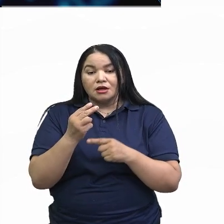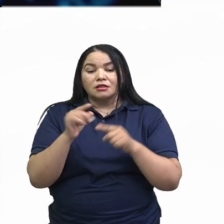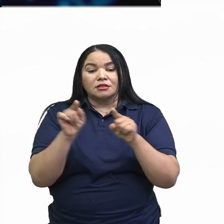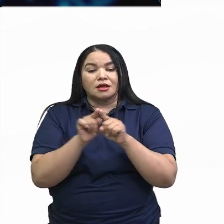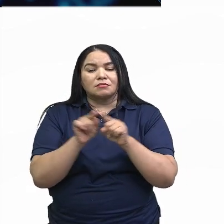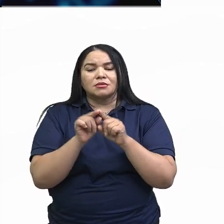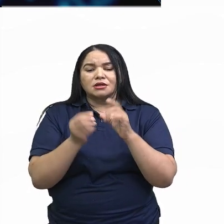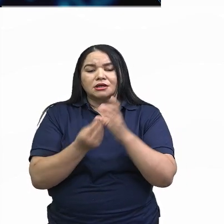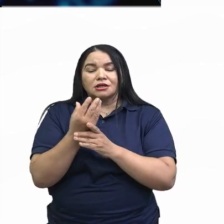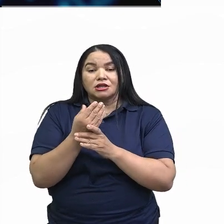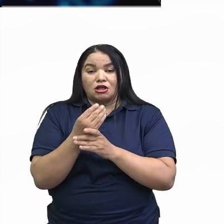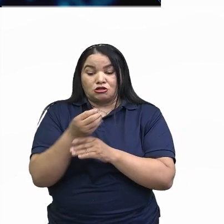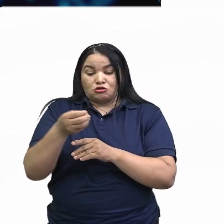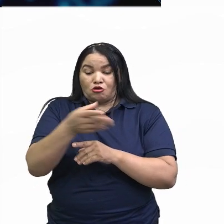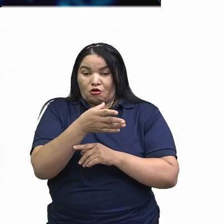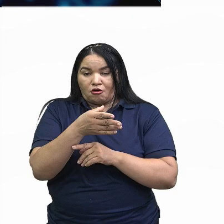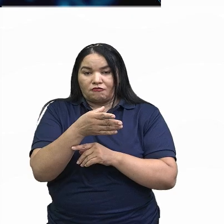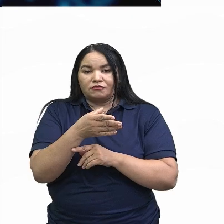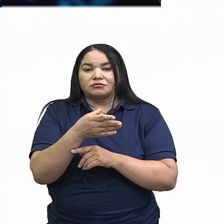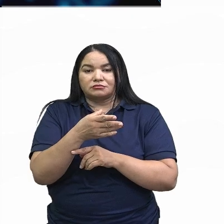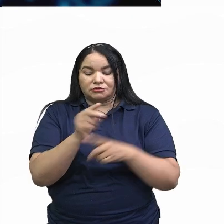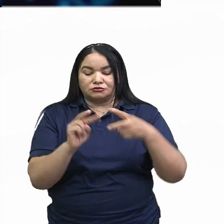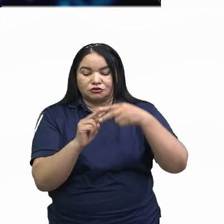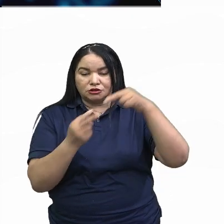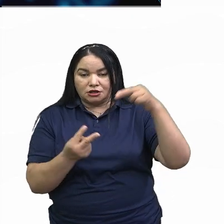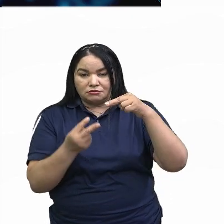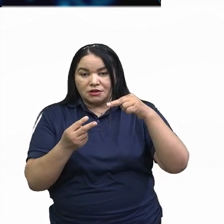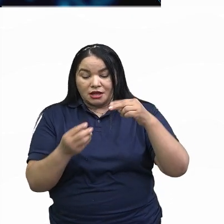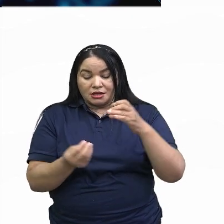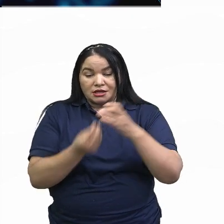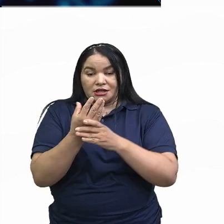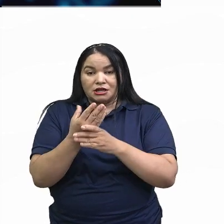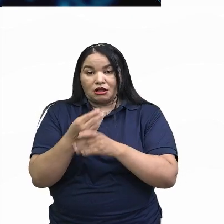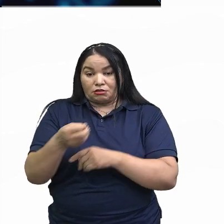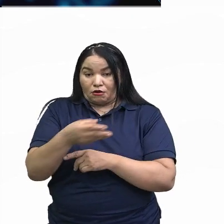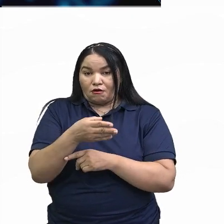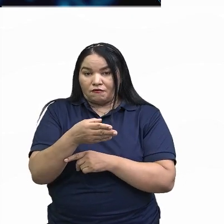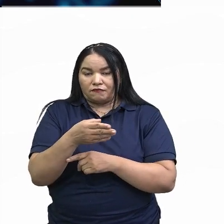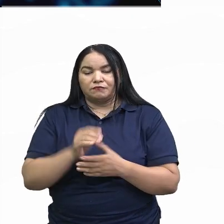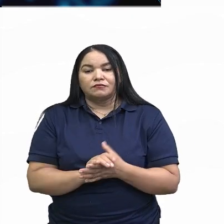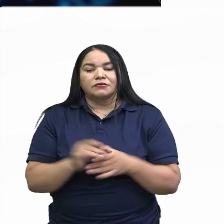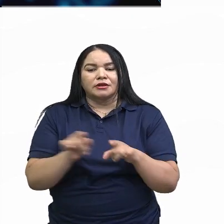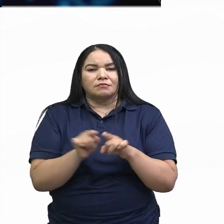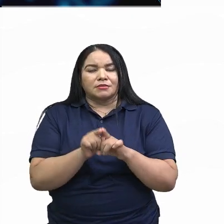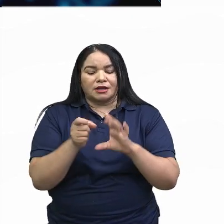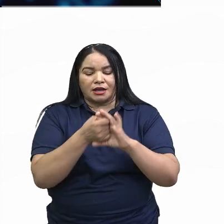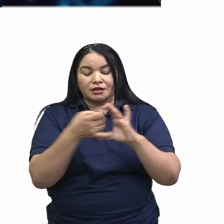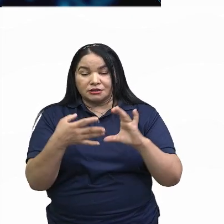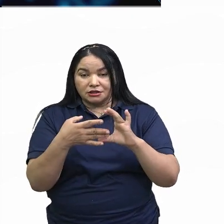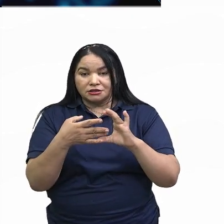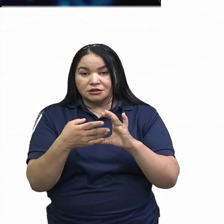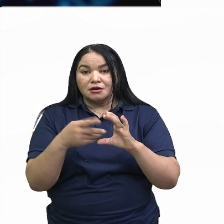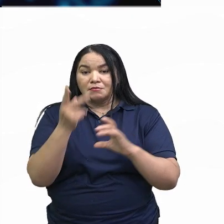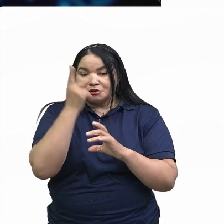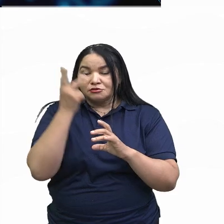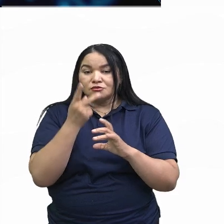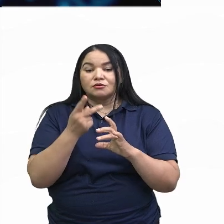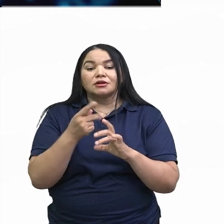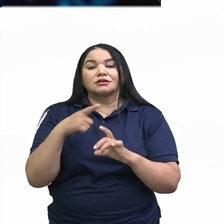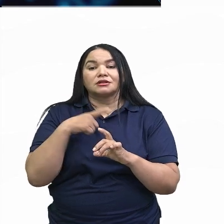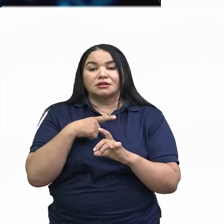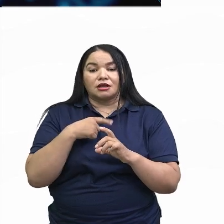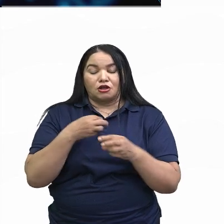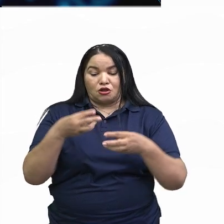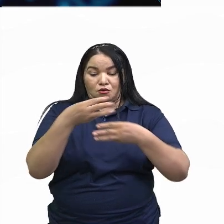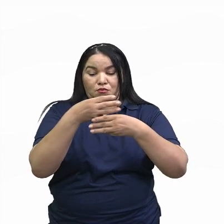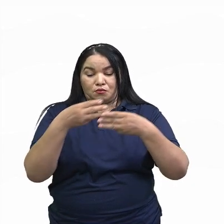originam novas versões dos genes. Essa condição pode produzir novas características nos portadores da mutação. E